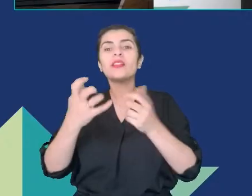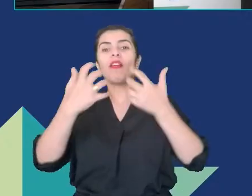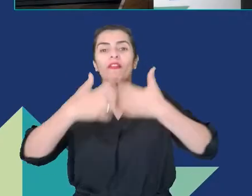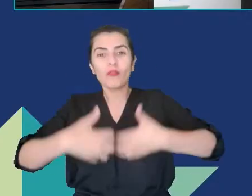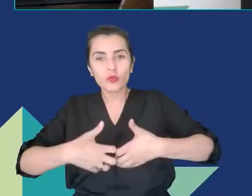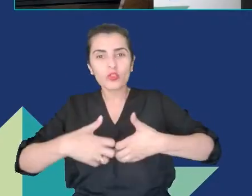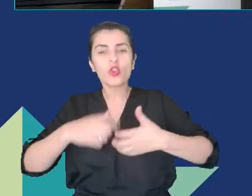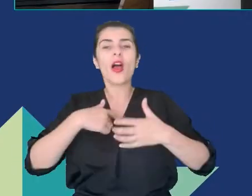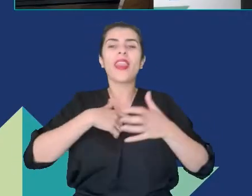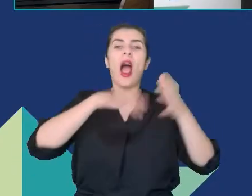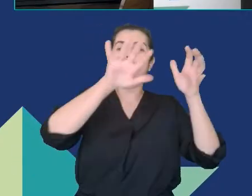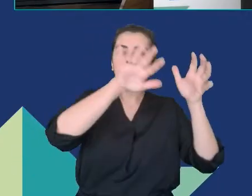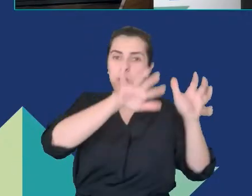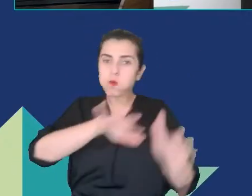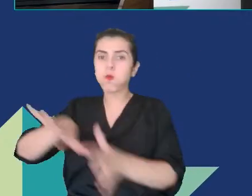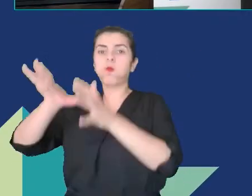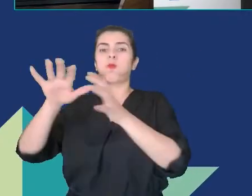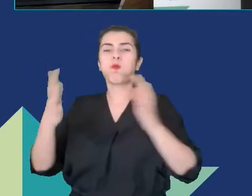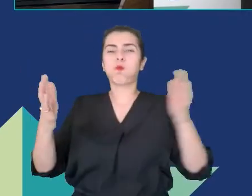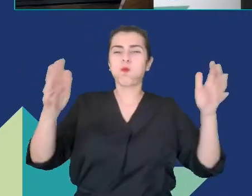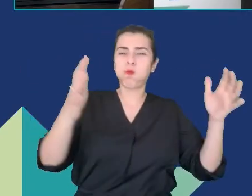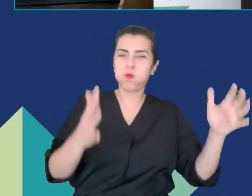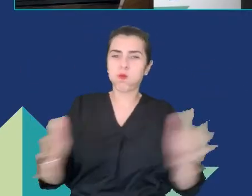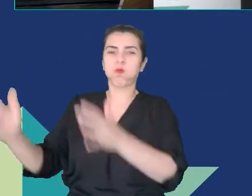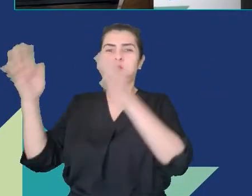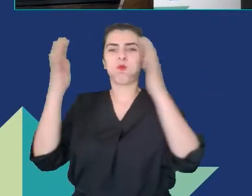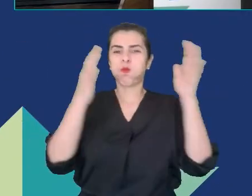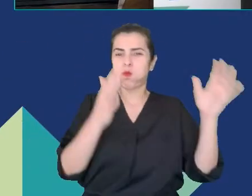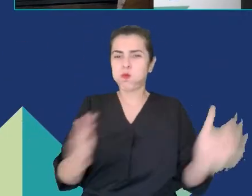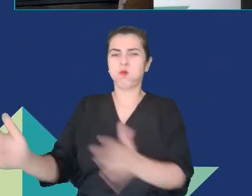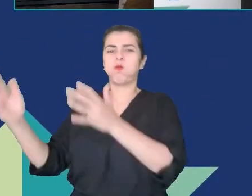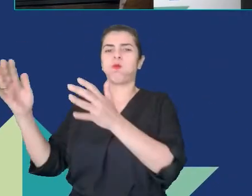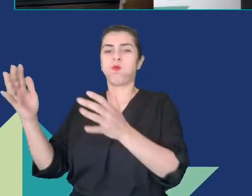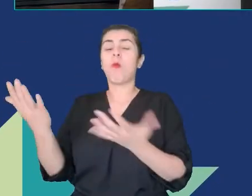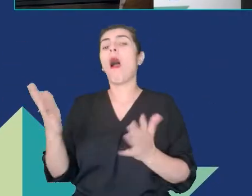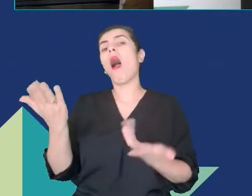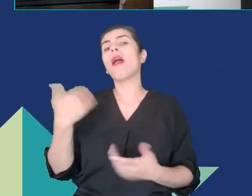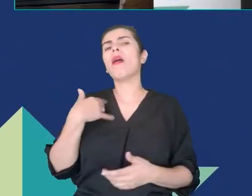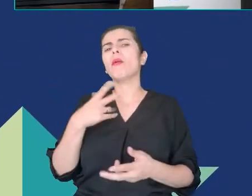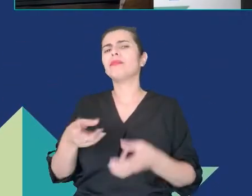para a filtragem. Então, a gente começou a perceber que